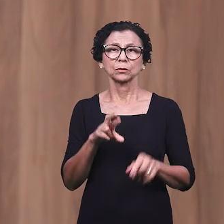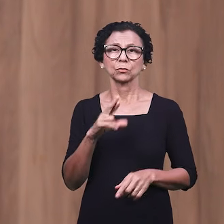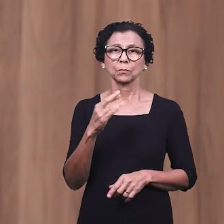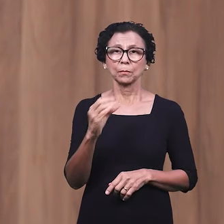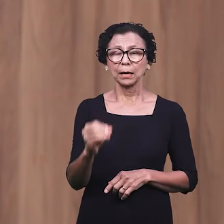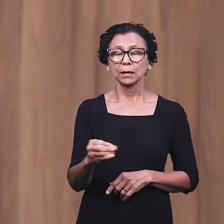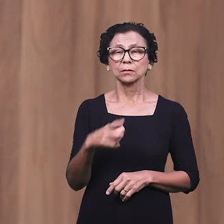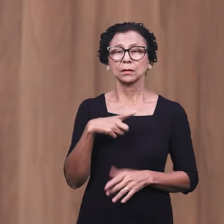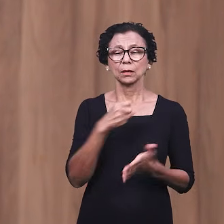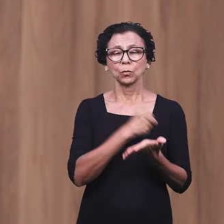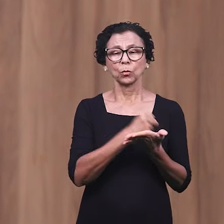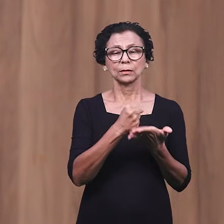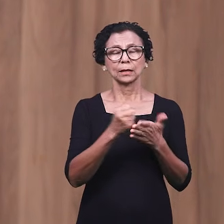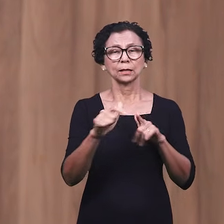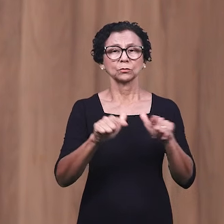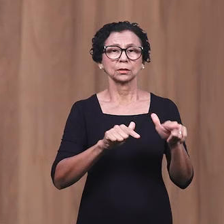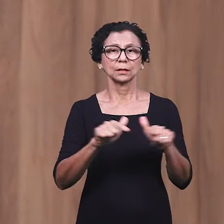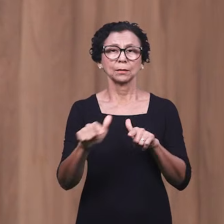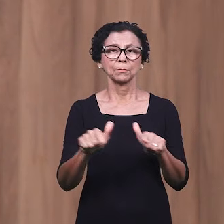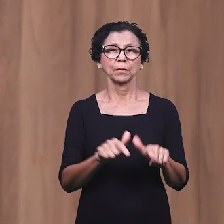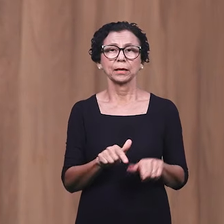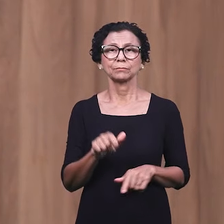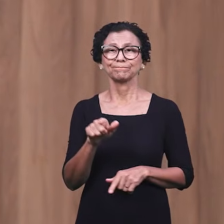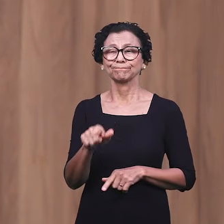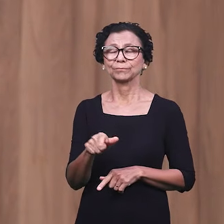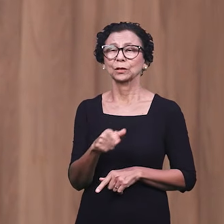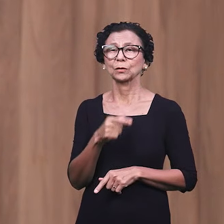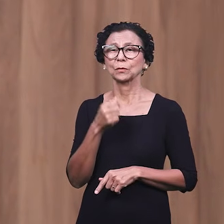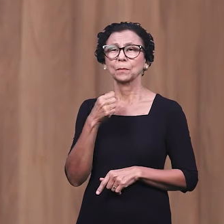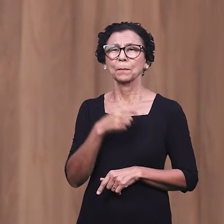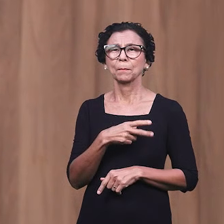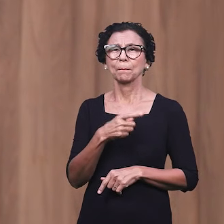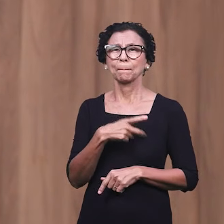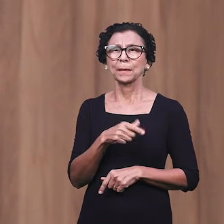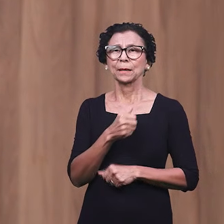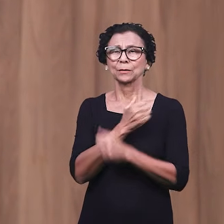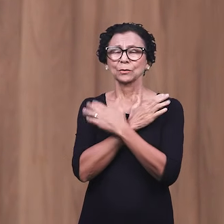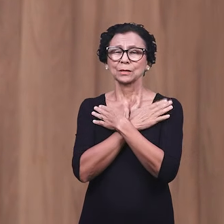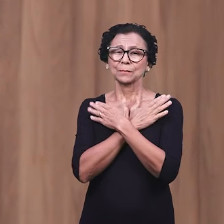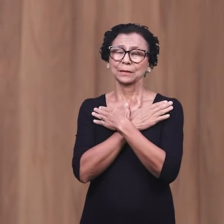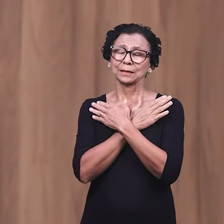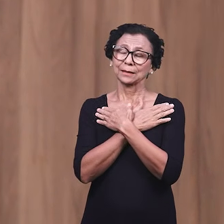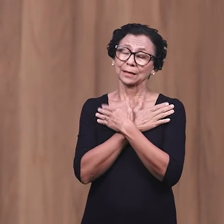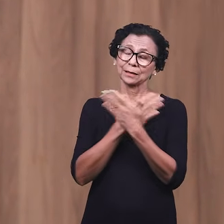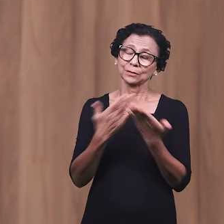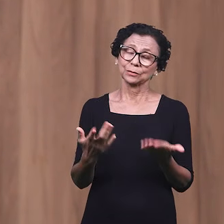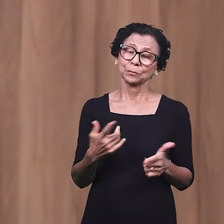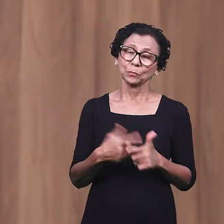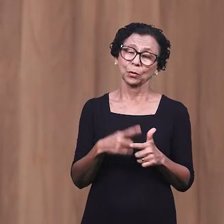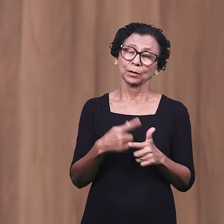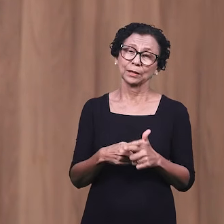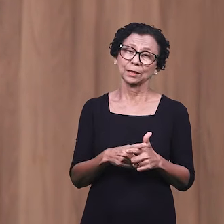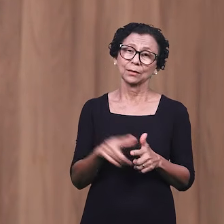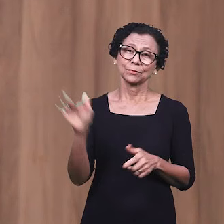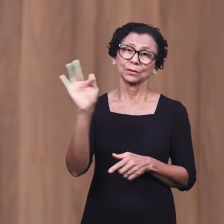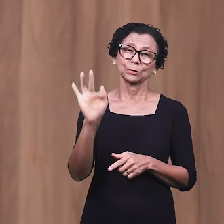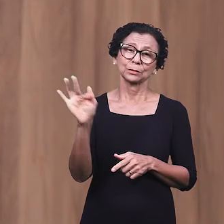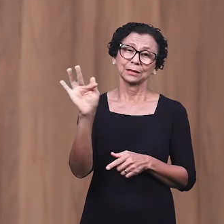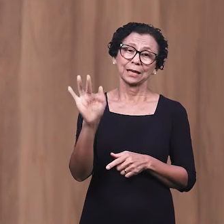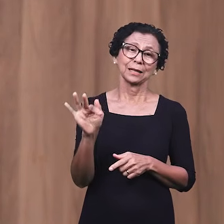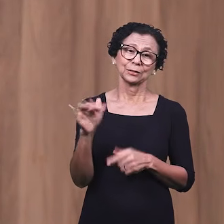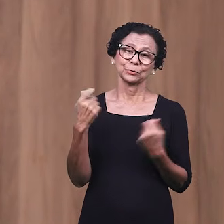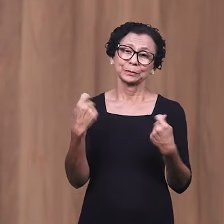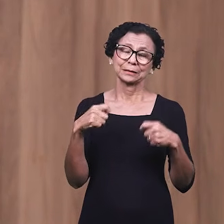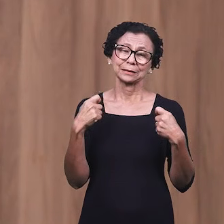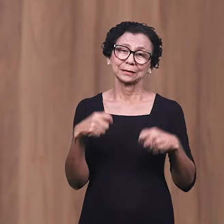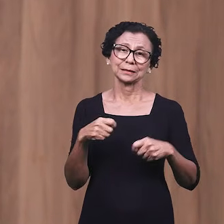se encerrando. Ele teme ficar desempregado, pois ele vai estar cursando a faculdade de administração este ano. E se ele ficar